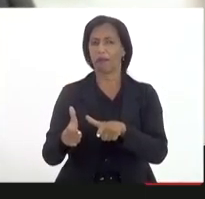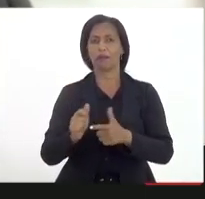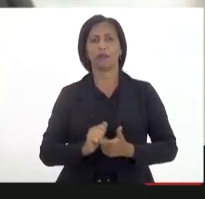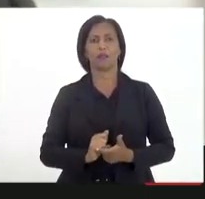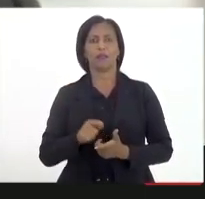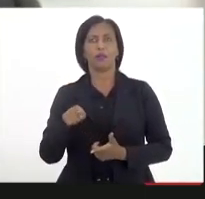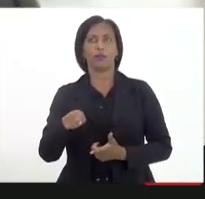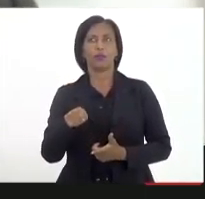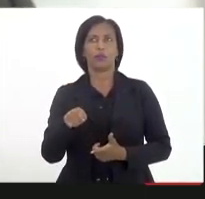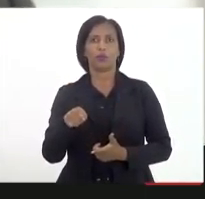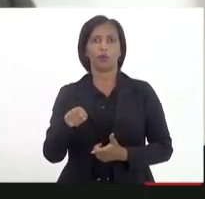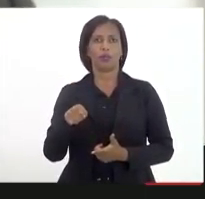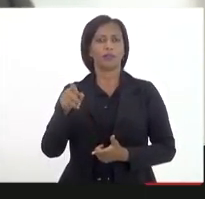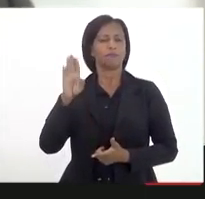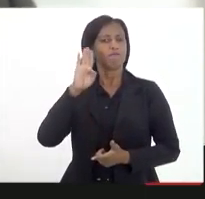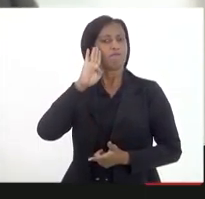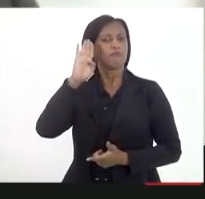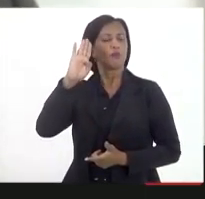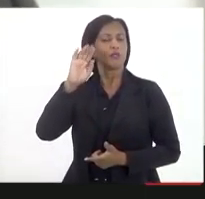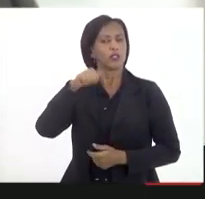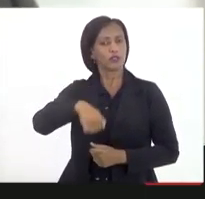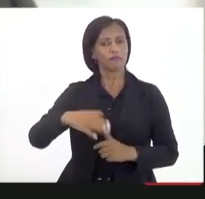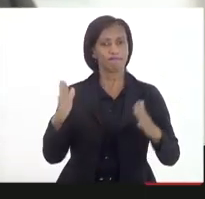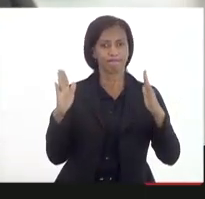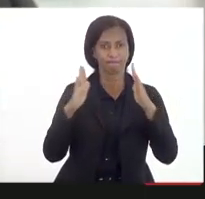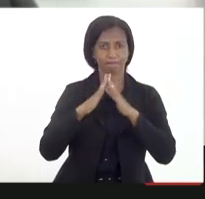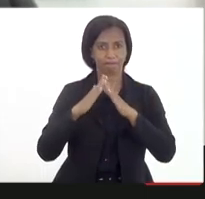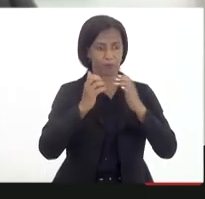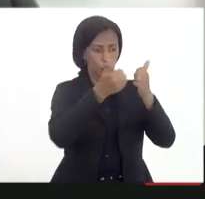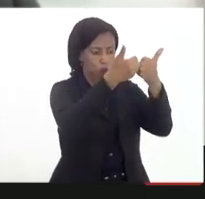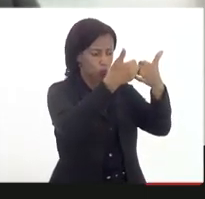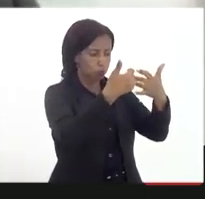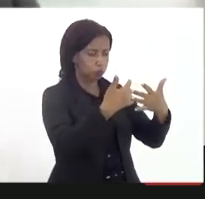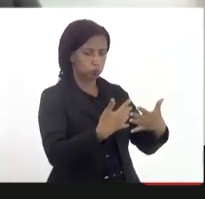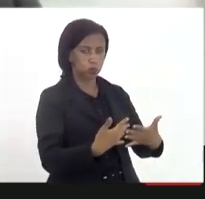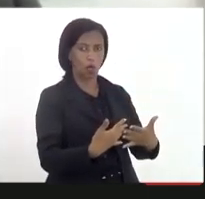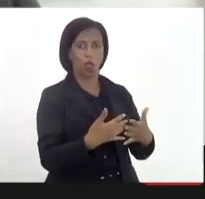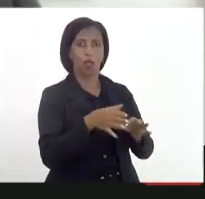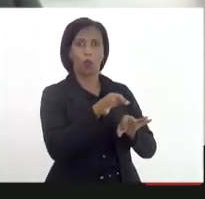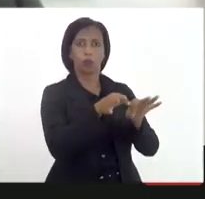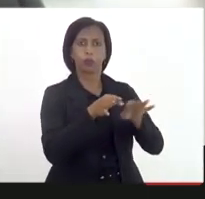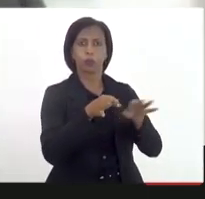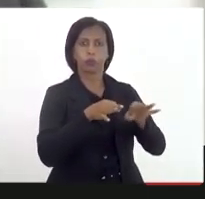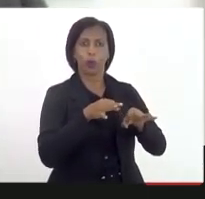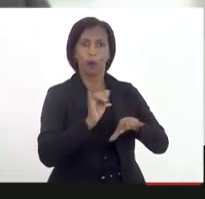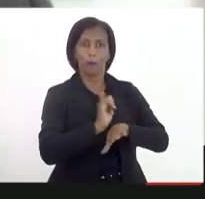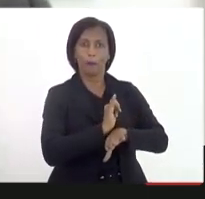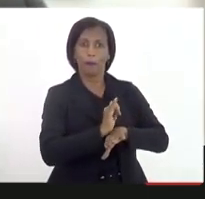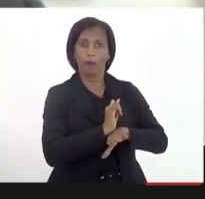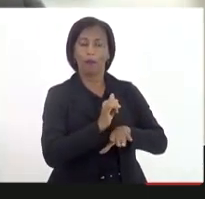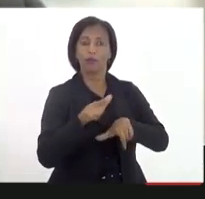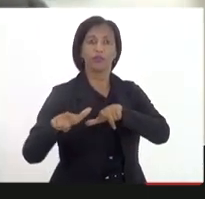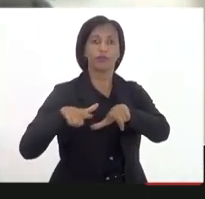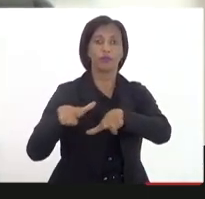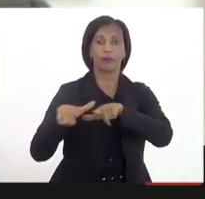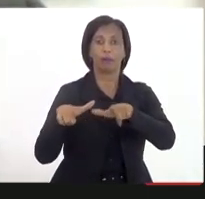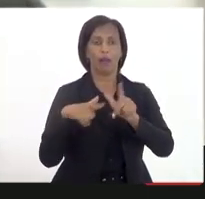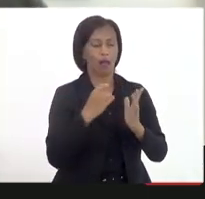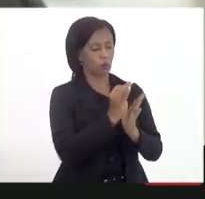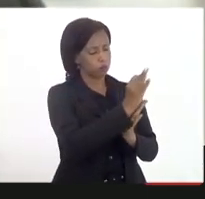rede Vanguarda nas comissões da casa que é uma definição de um cronograma de trabalho e um plano de trabalho é